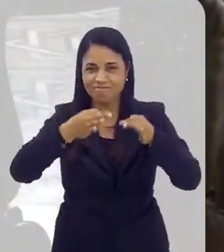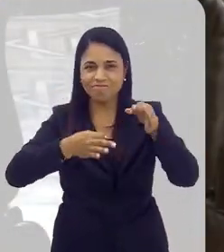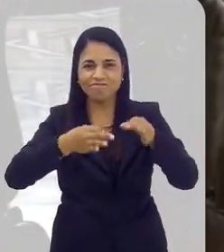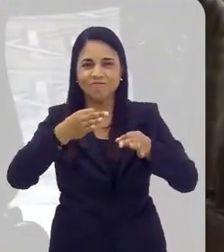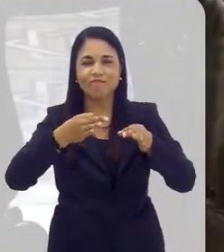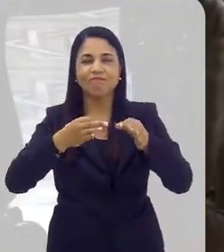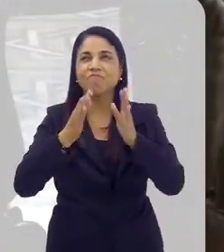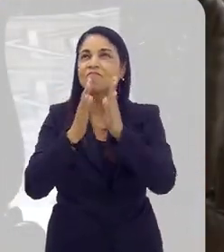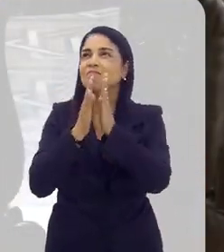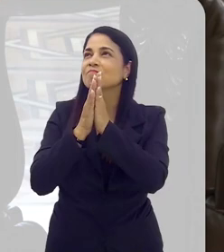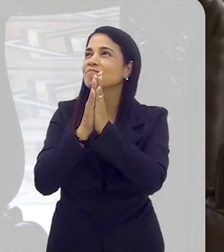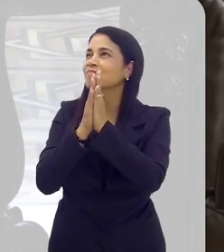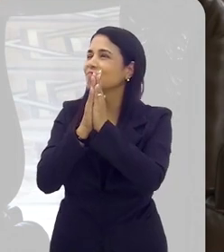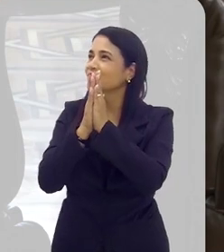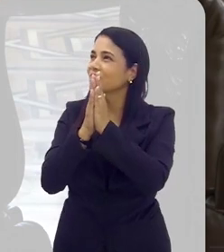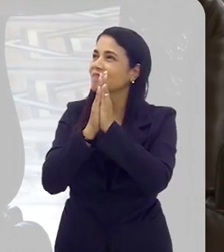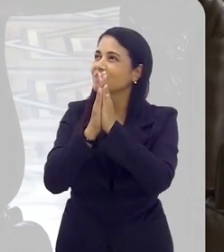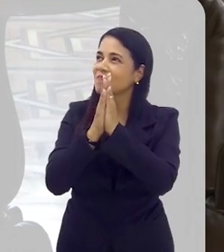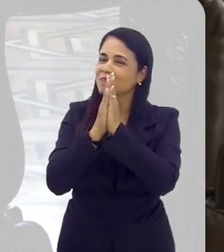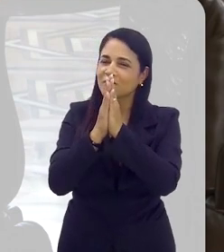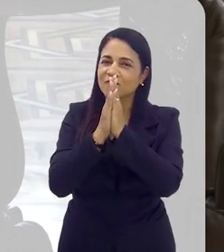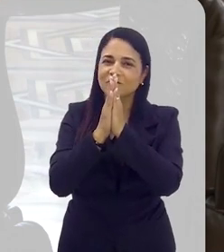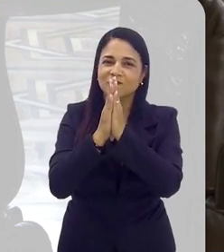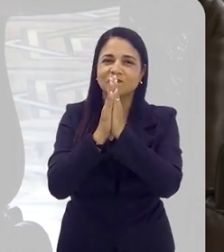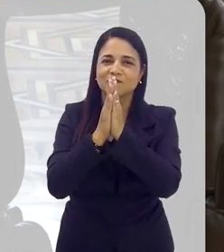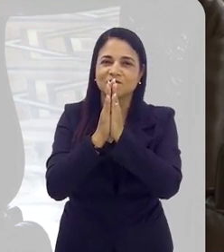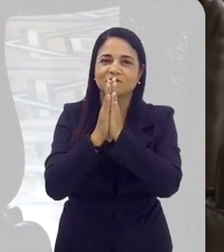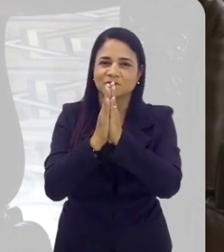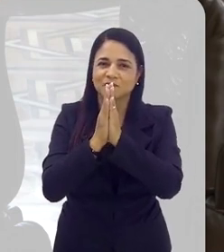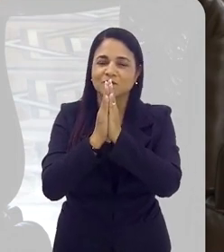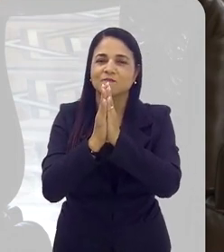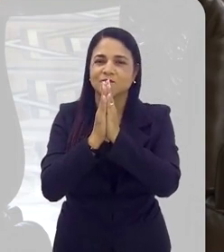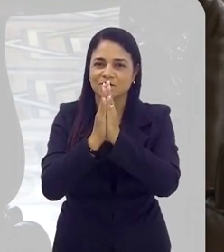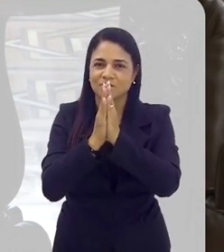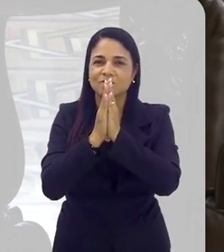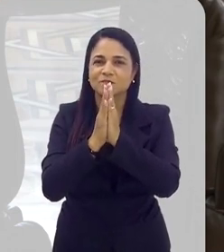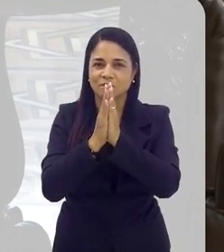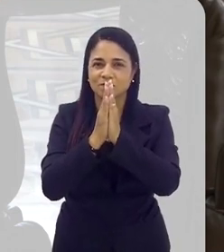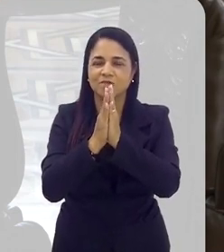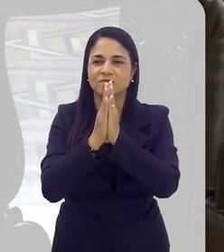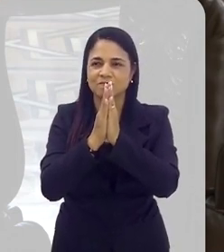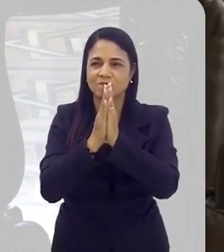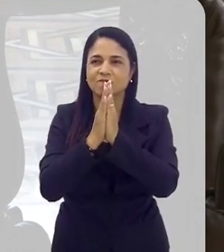inclinarás os teus ouvidos ao meu